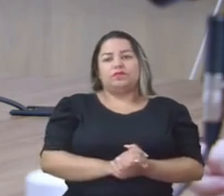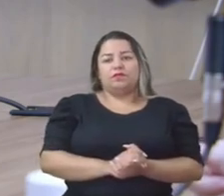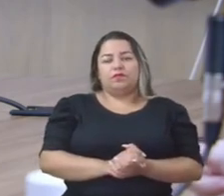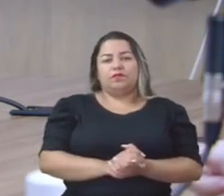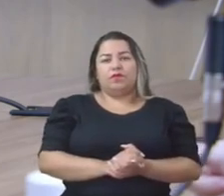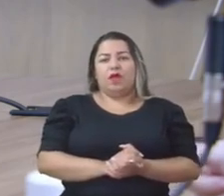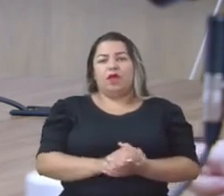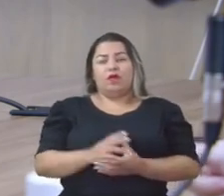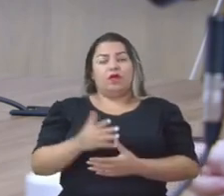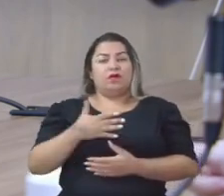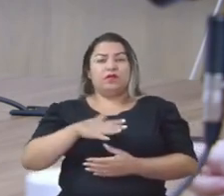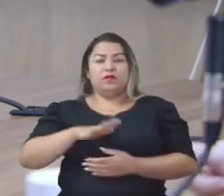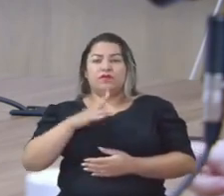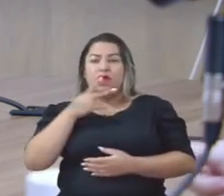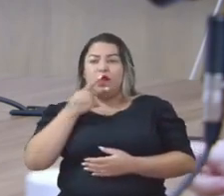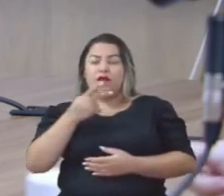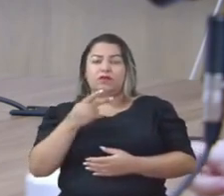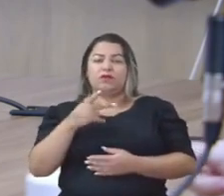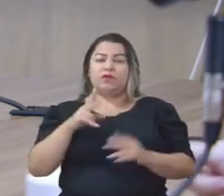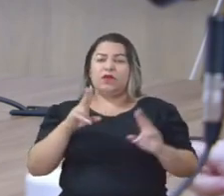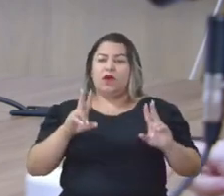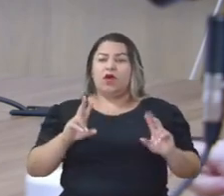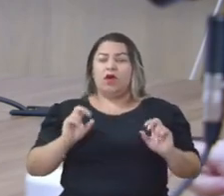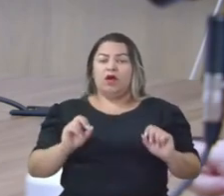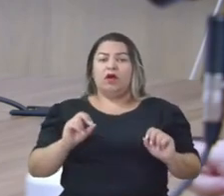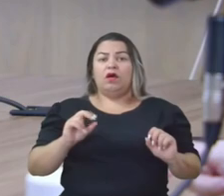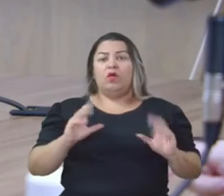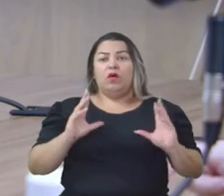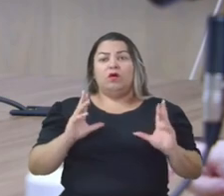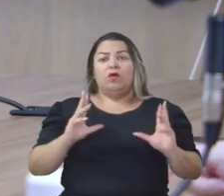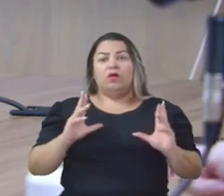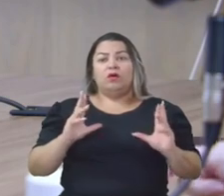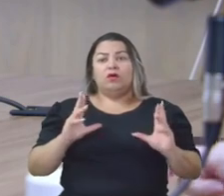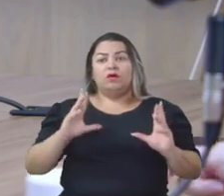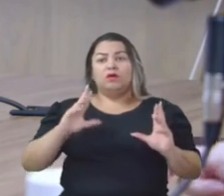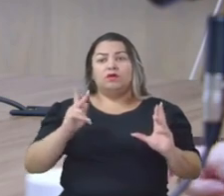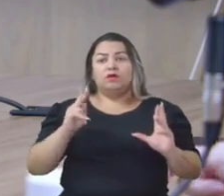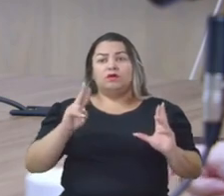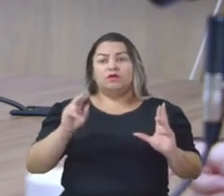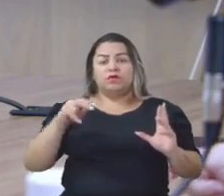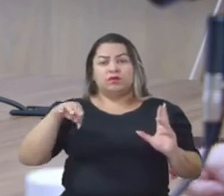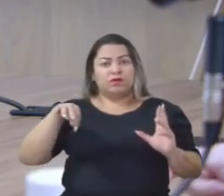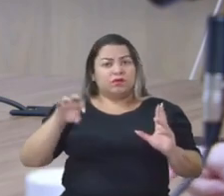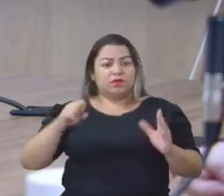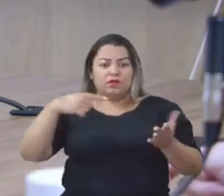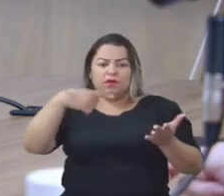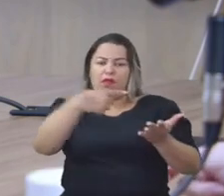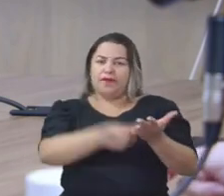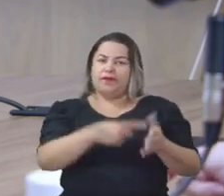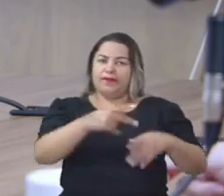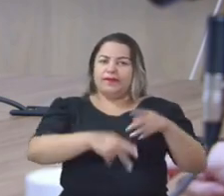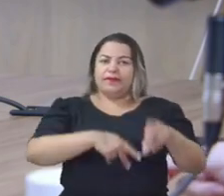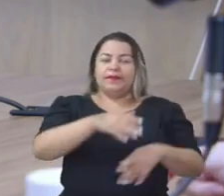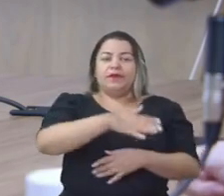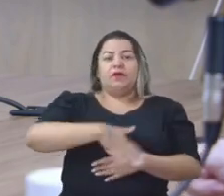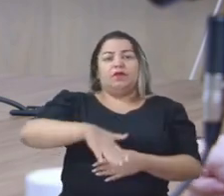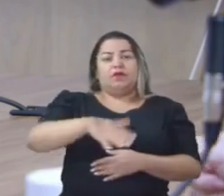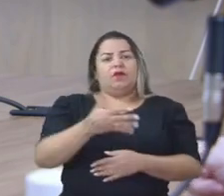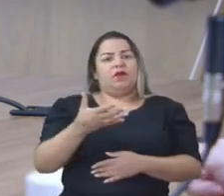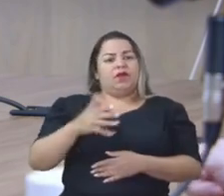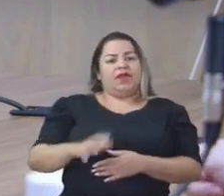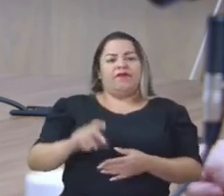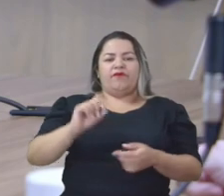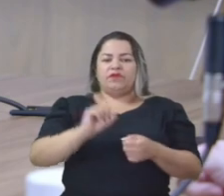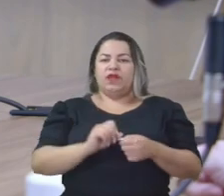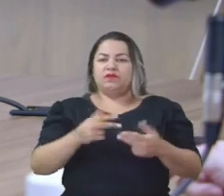eu não gosto de falar muito desse purismo, assim, mas assim, puro chavante. Mas ele não tá comprometido com o povo, de repente não quer fazer os